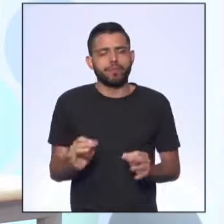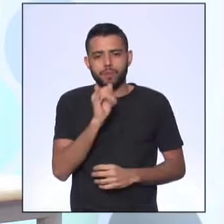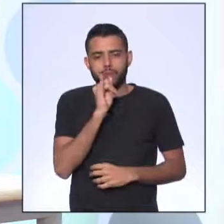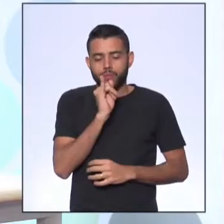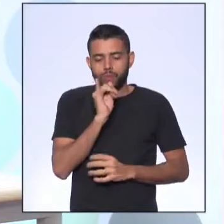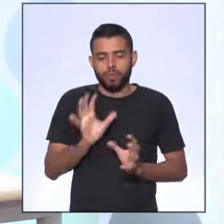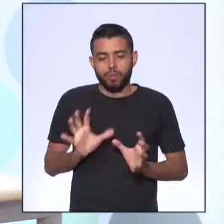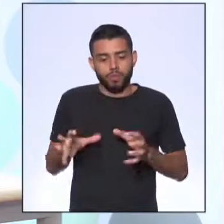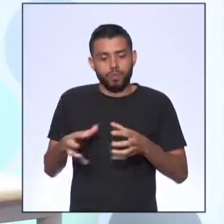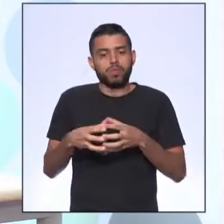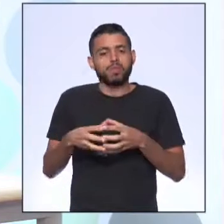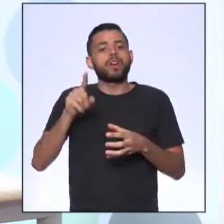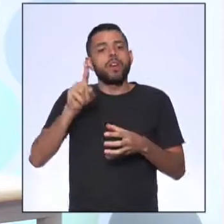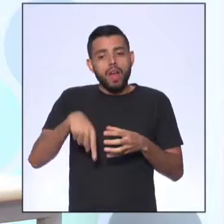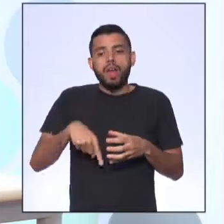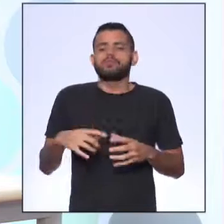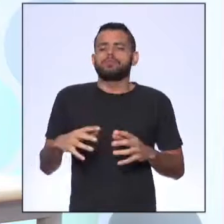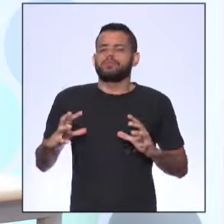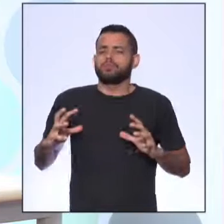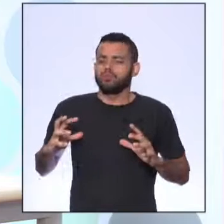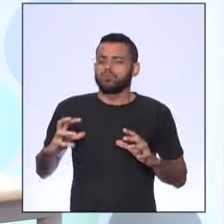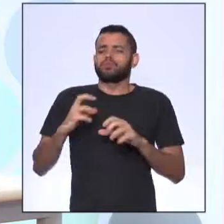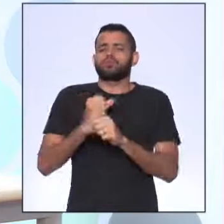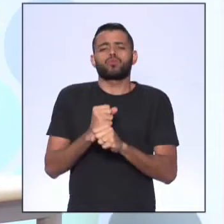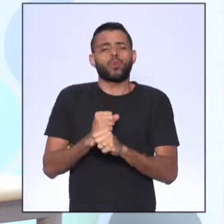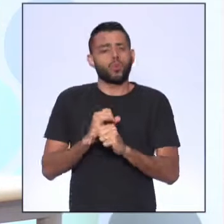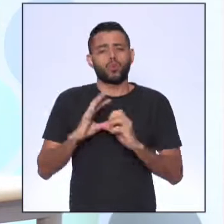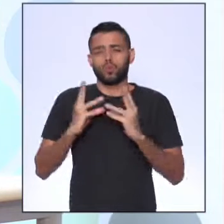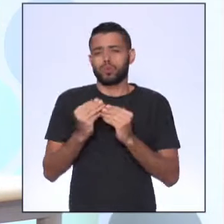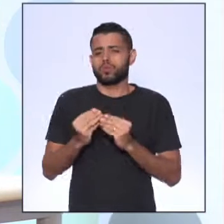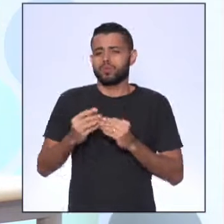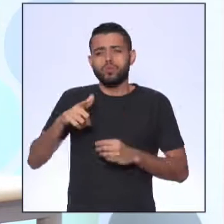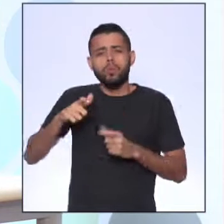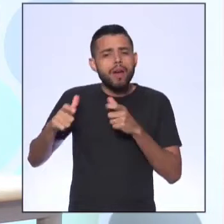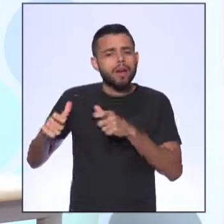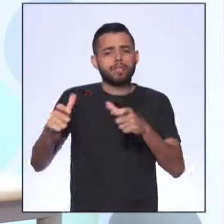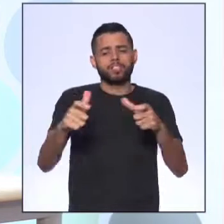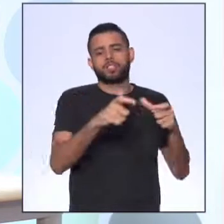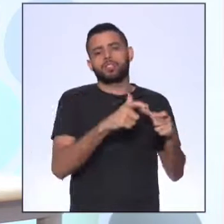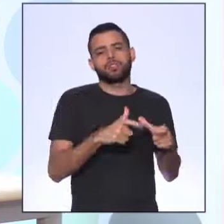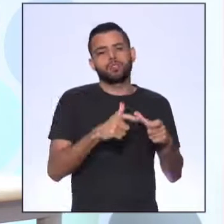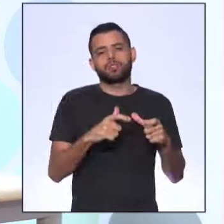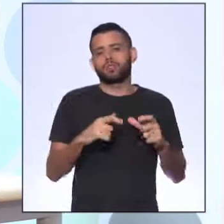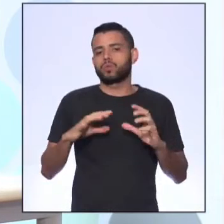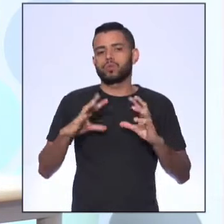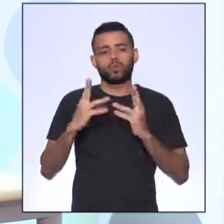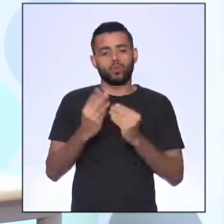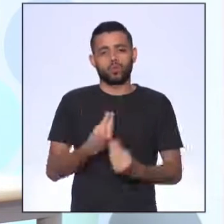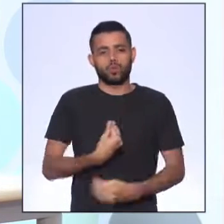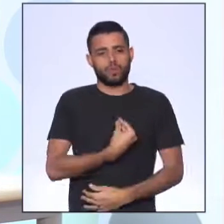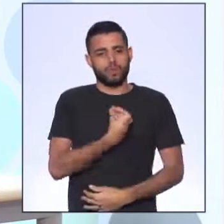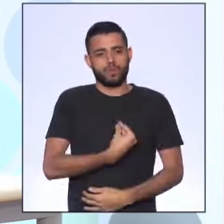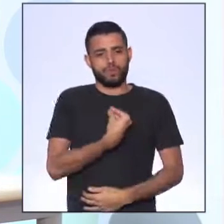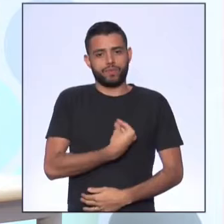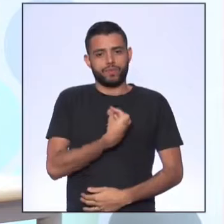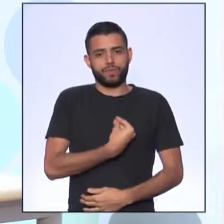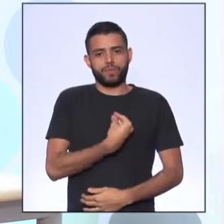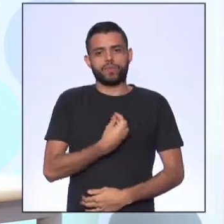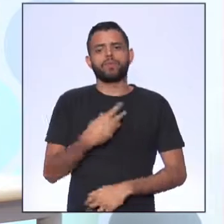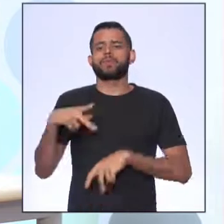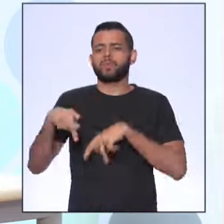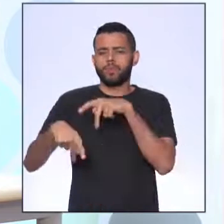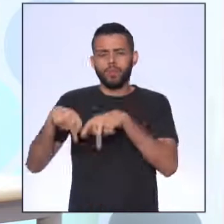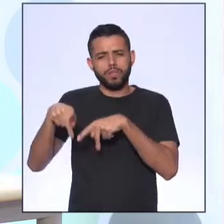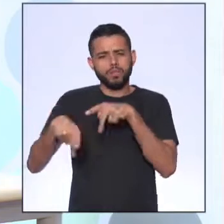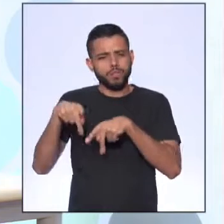comunidade é o conjunto de todas as populações de uma região. Tá? São o conjunto de todos os seres vivos de uma região. Então,